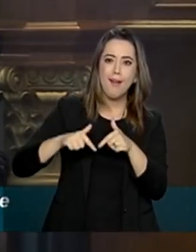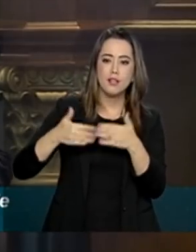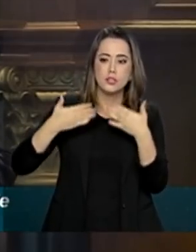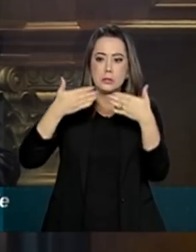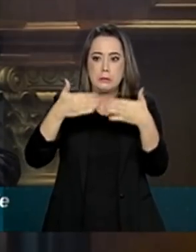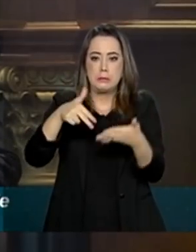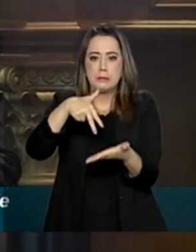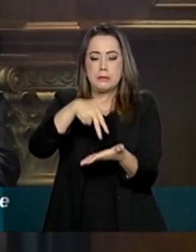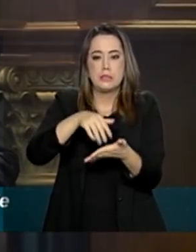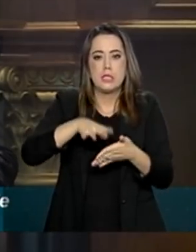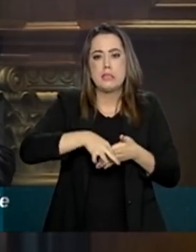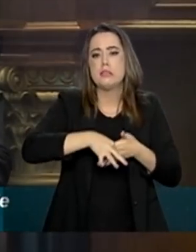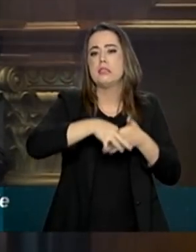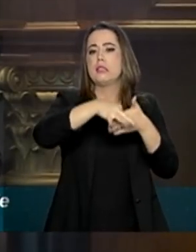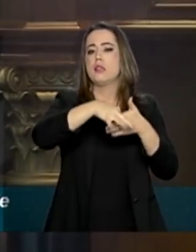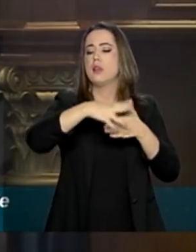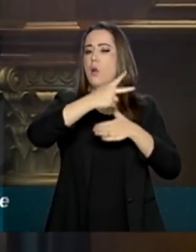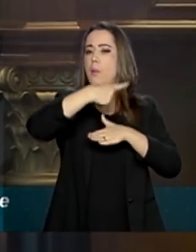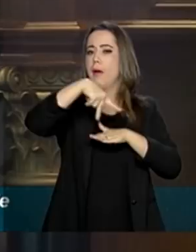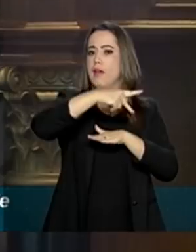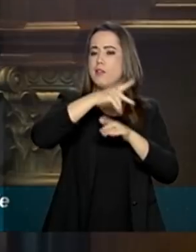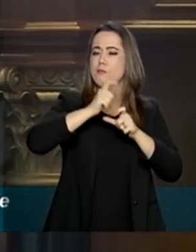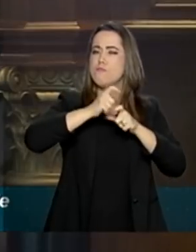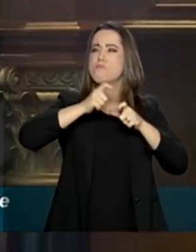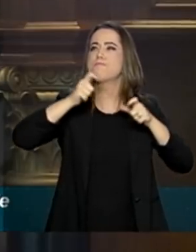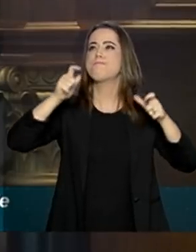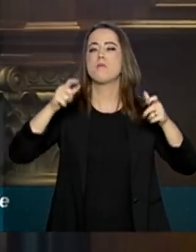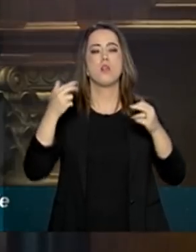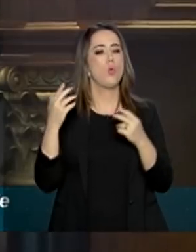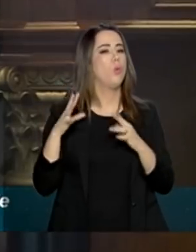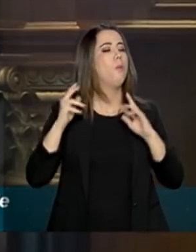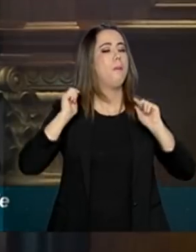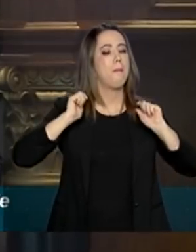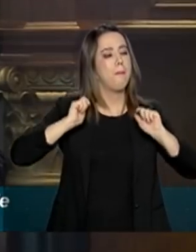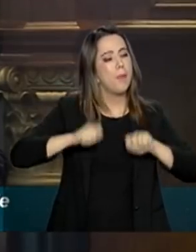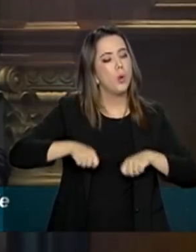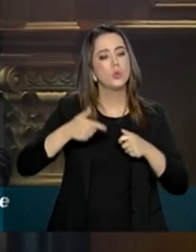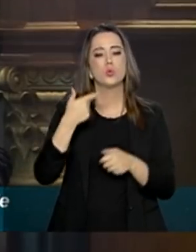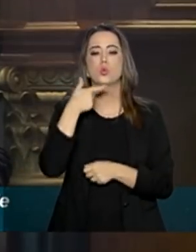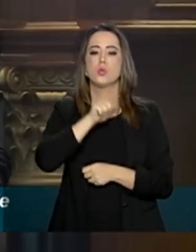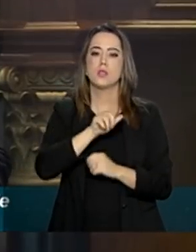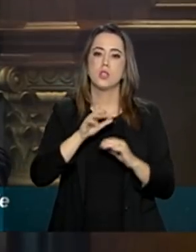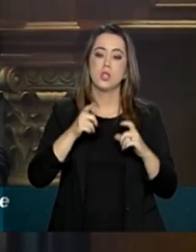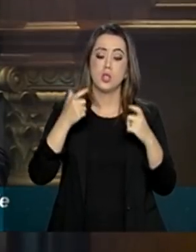grande país, que tem tudo para ocupar um local de destaque no mundo,